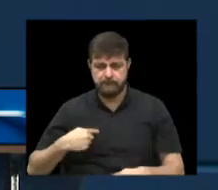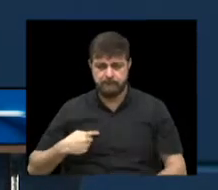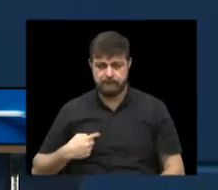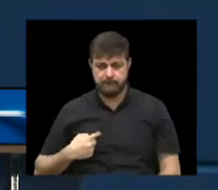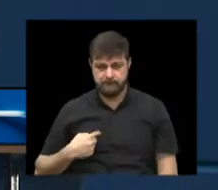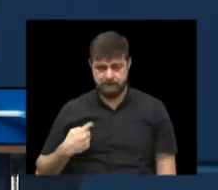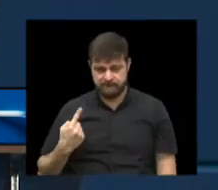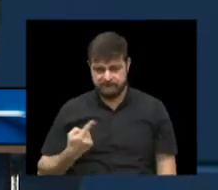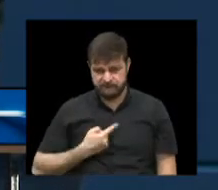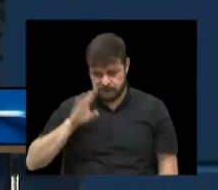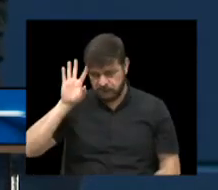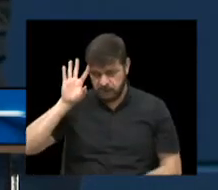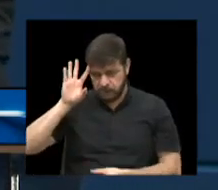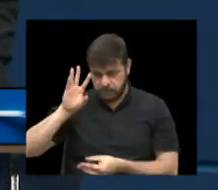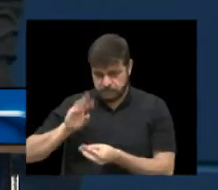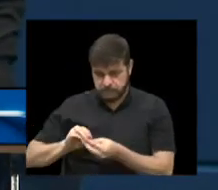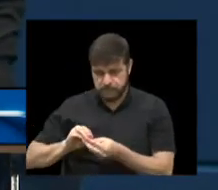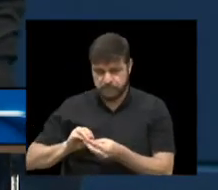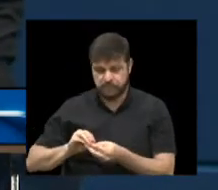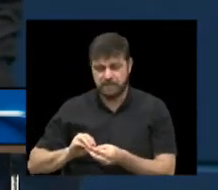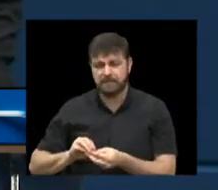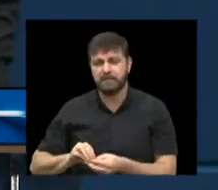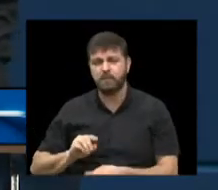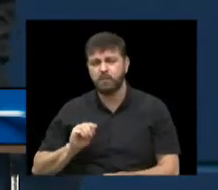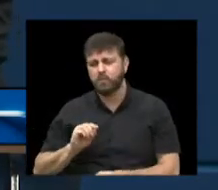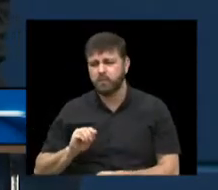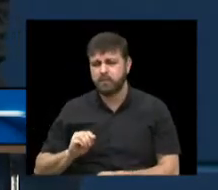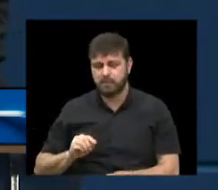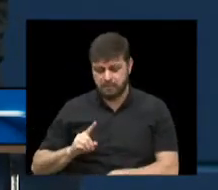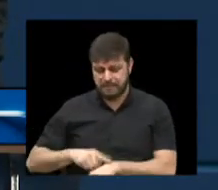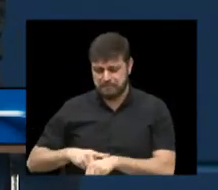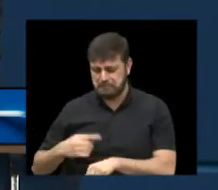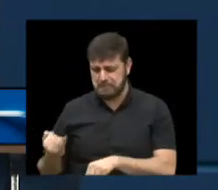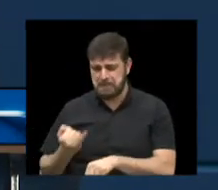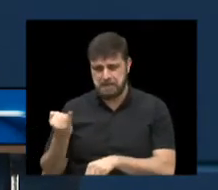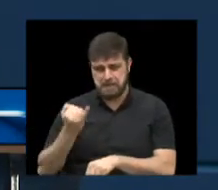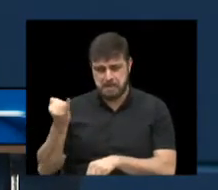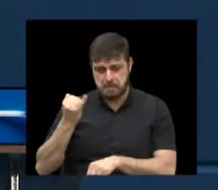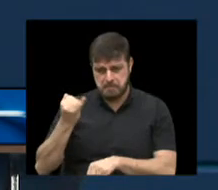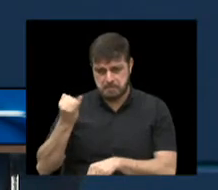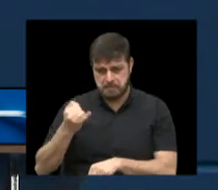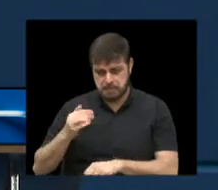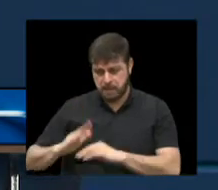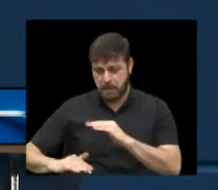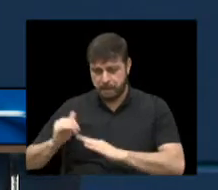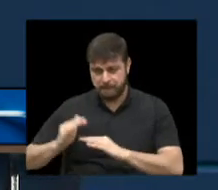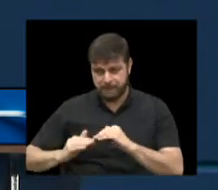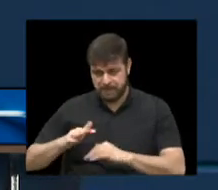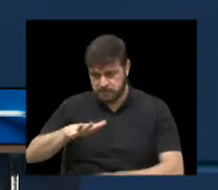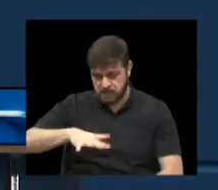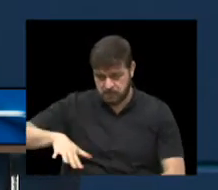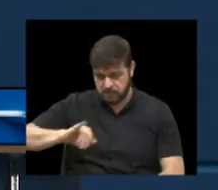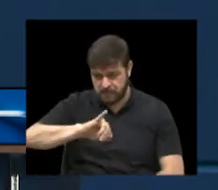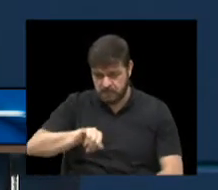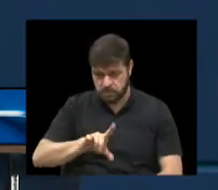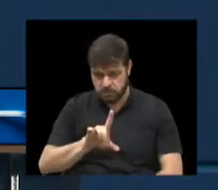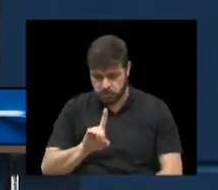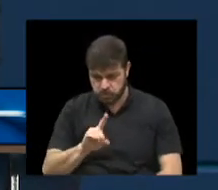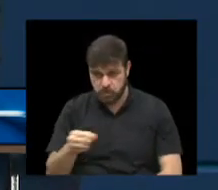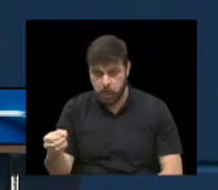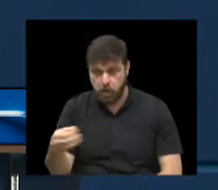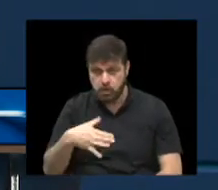concluímos mais uma etapa muito importante na região do Jardim Nova América. A prefeitura, na